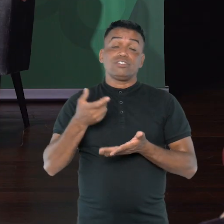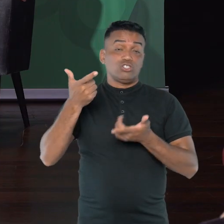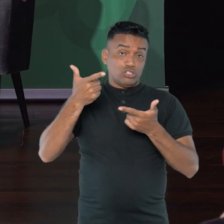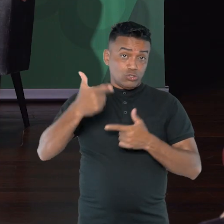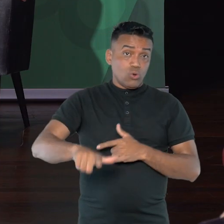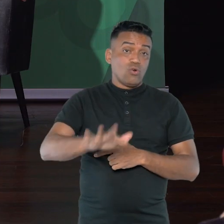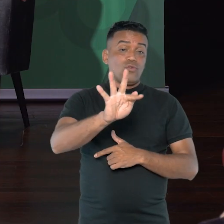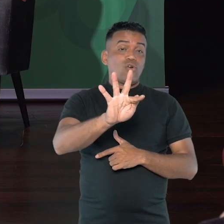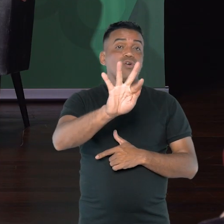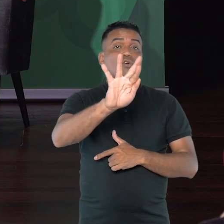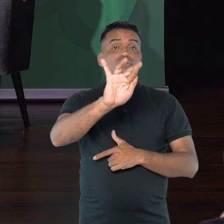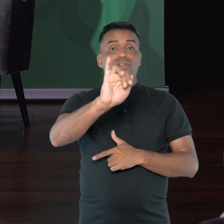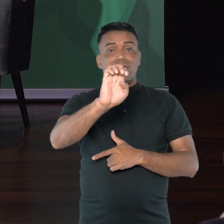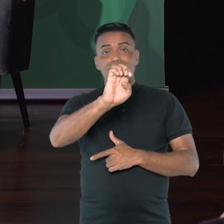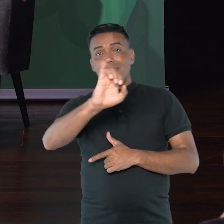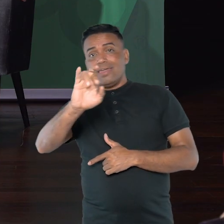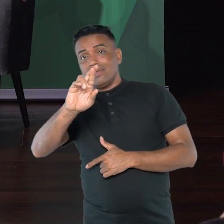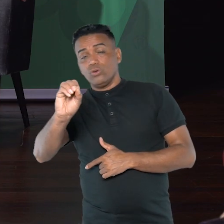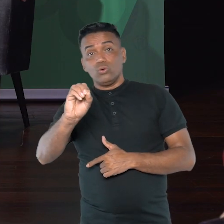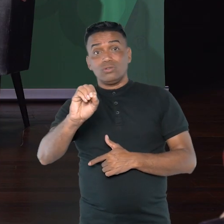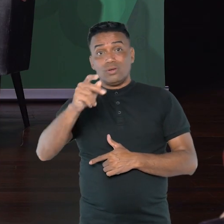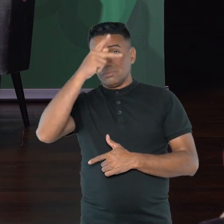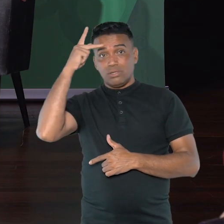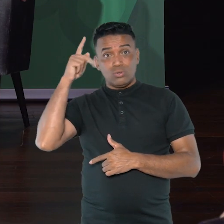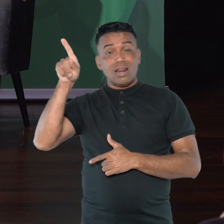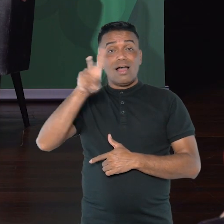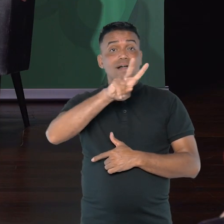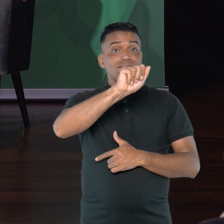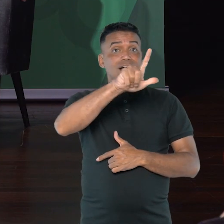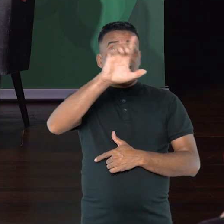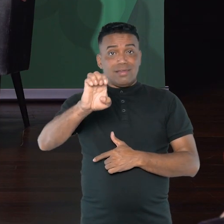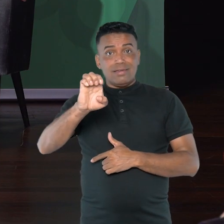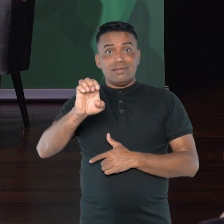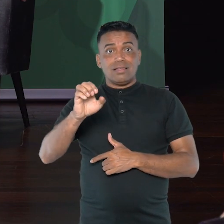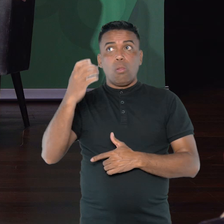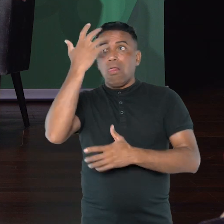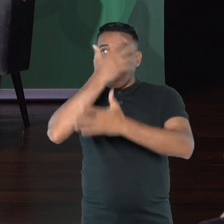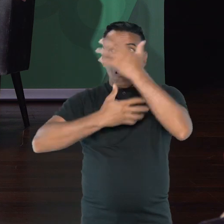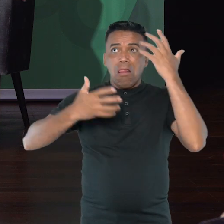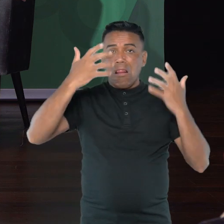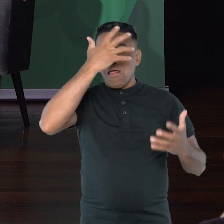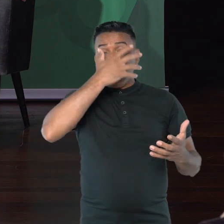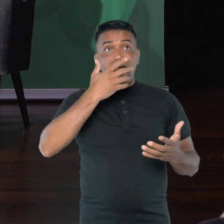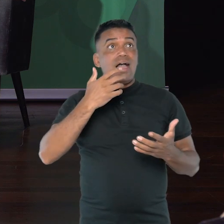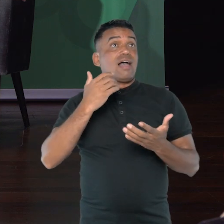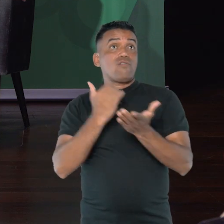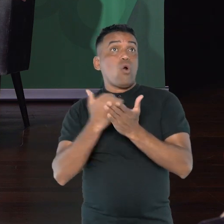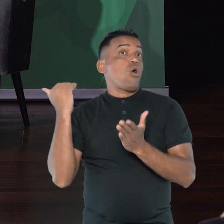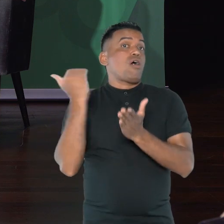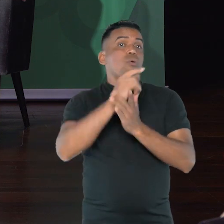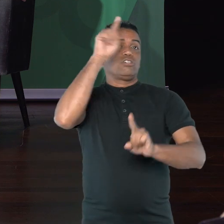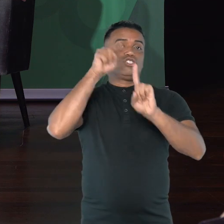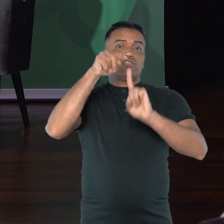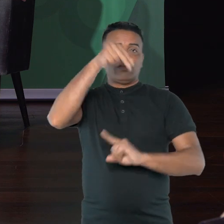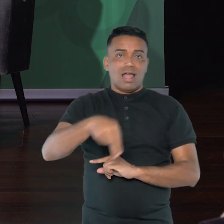insistente em retomar o Freire, é que esses autores do Vale não sejam iludidos por essa tal ilusão literária que é, a partir daí vou conseguir um alcance